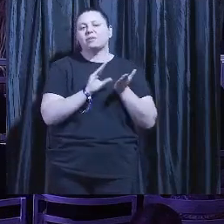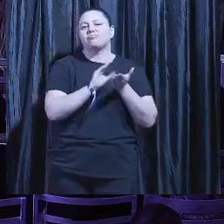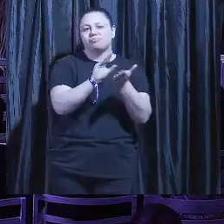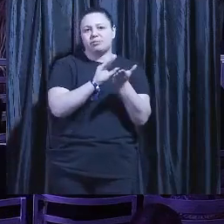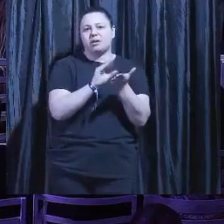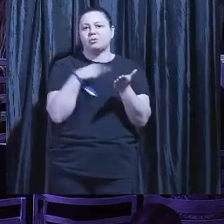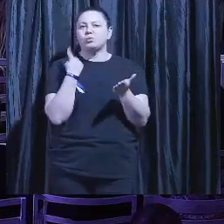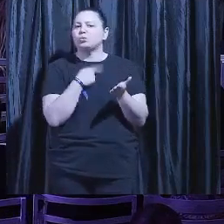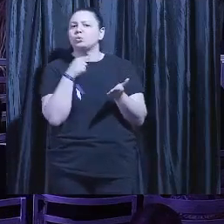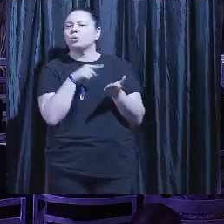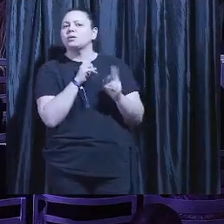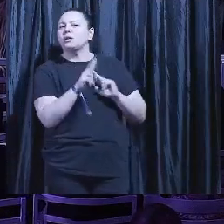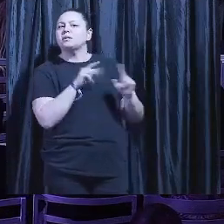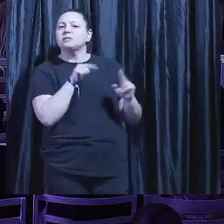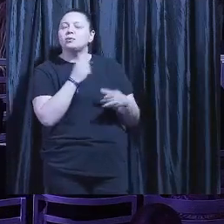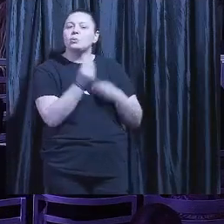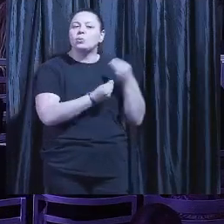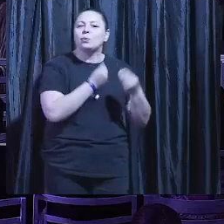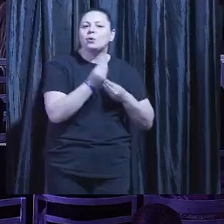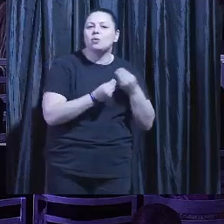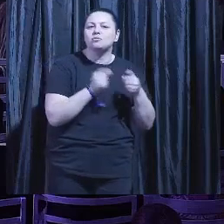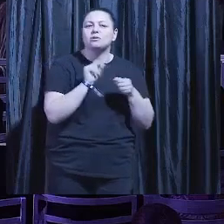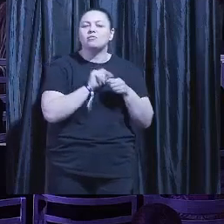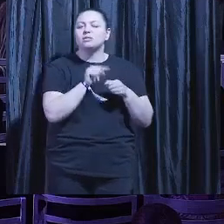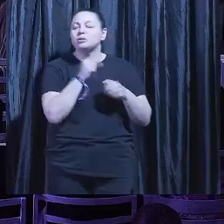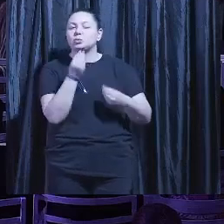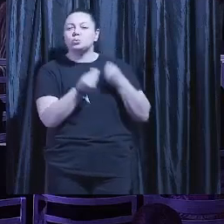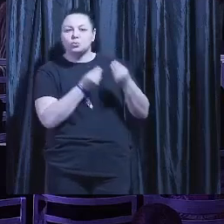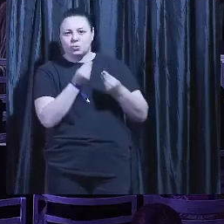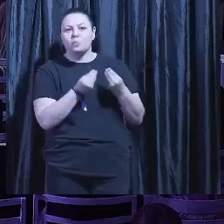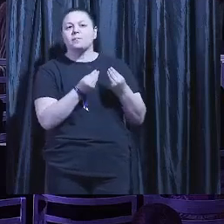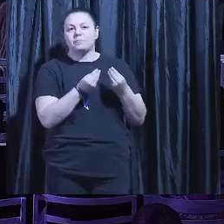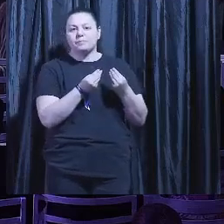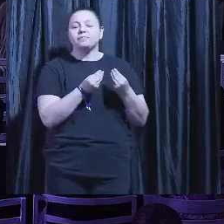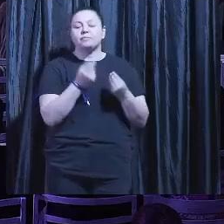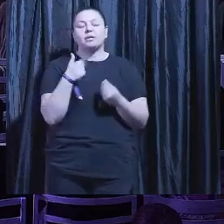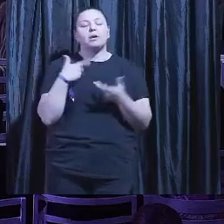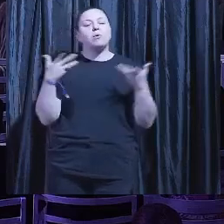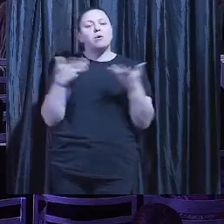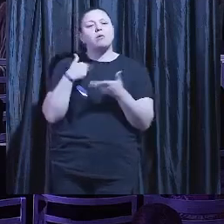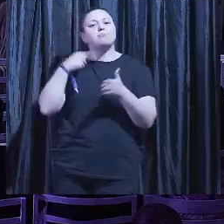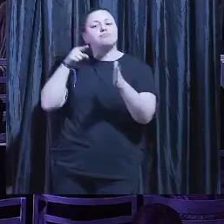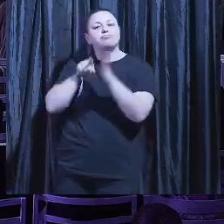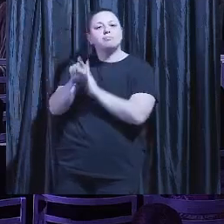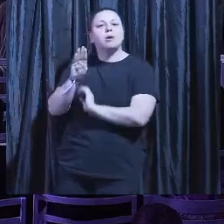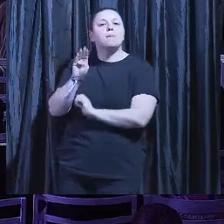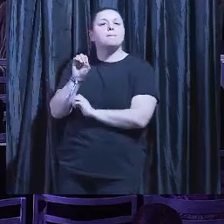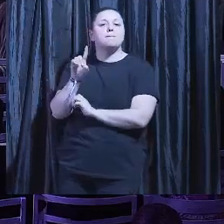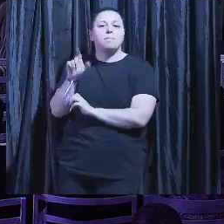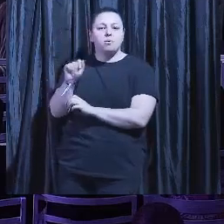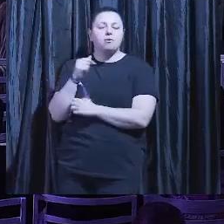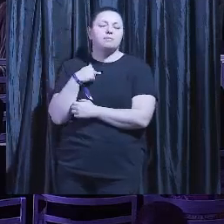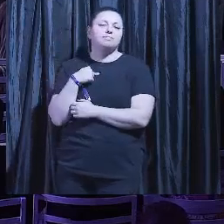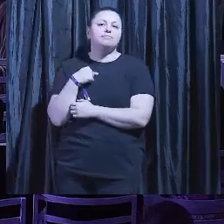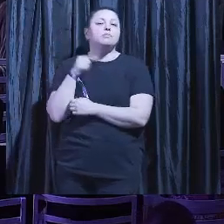com isso? Né, o que estão fazendo com os nossos dados? Então, eu trago uma pergunta para o Bola, assim, por que, Bola, que você começou